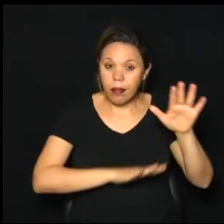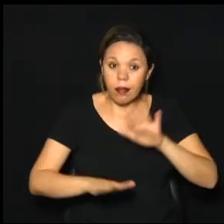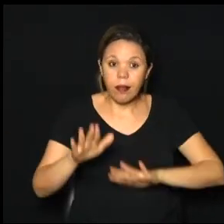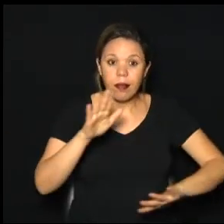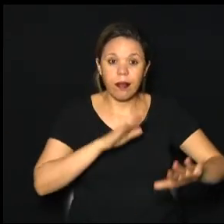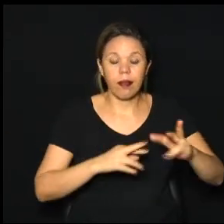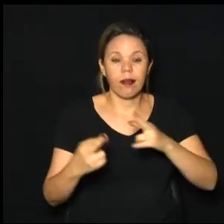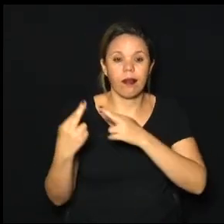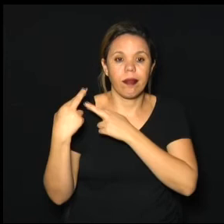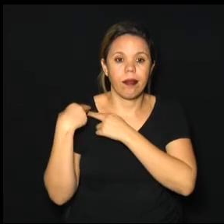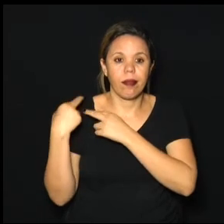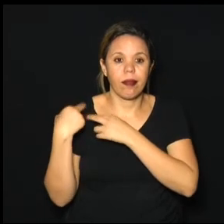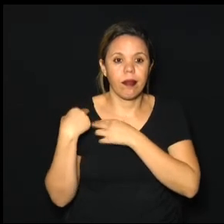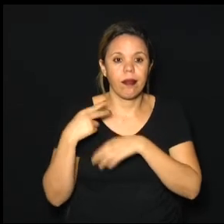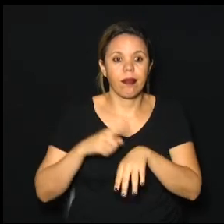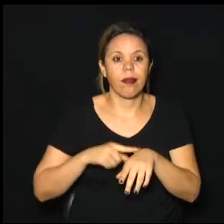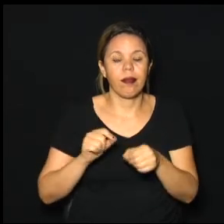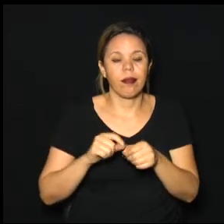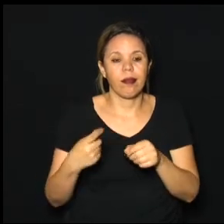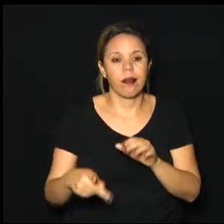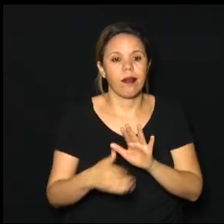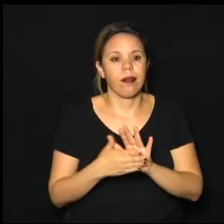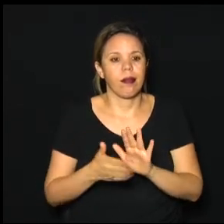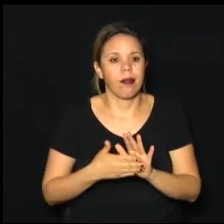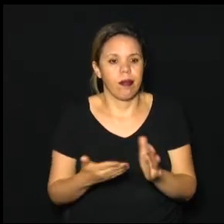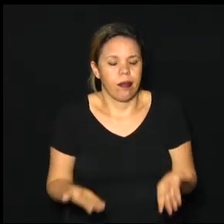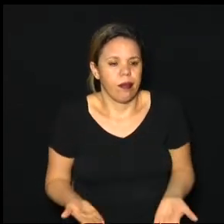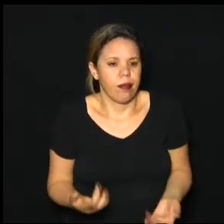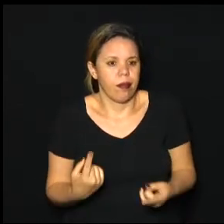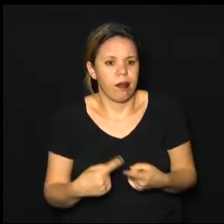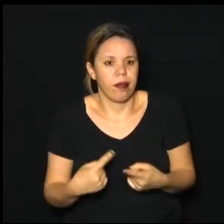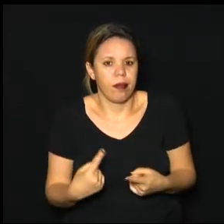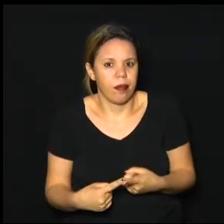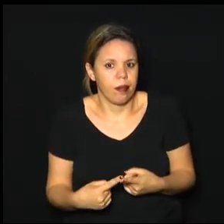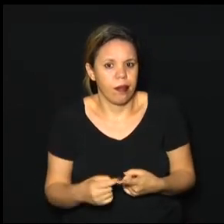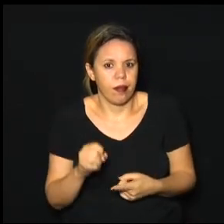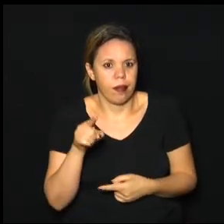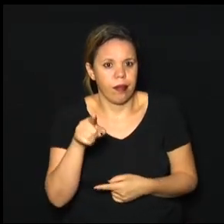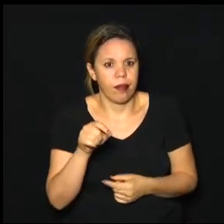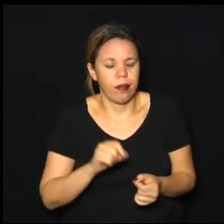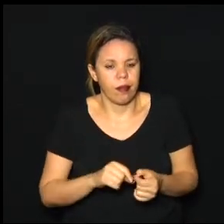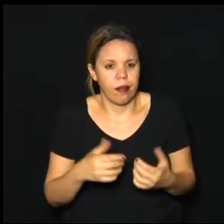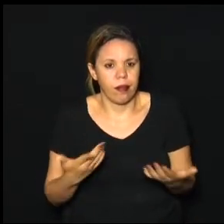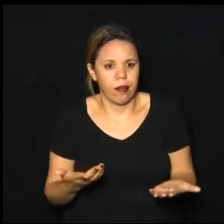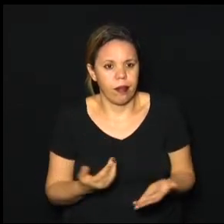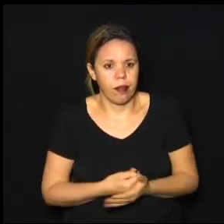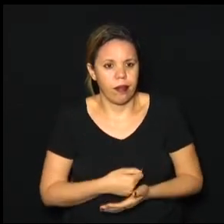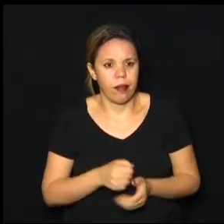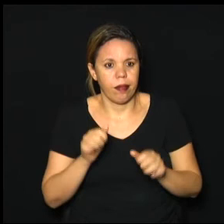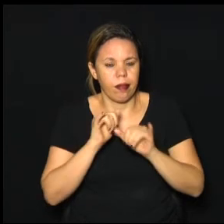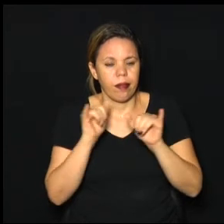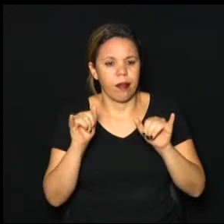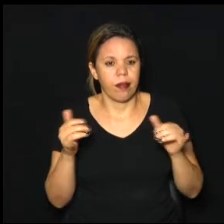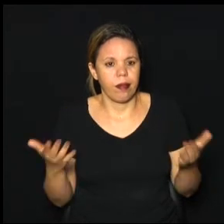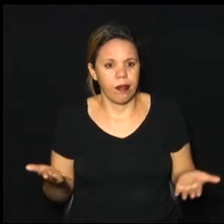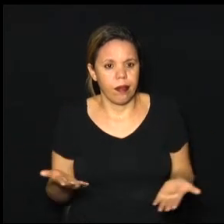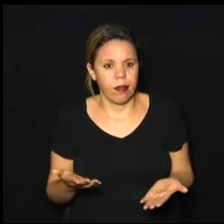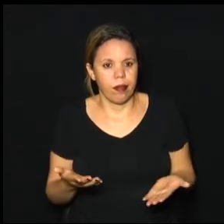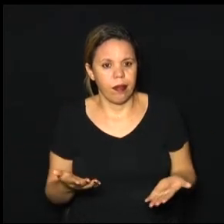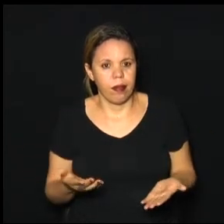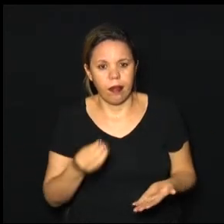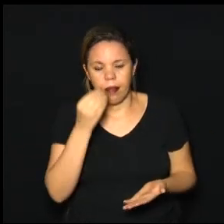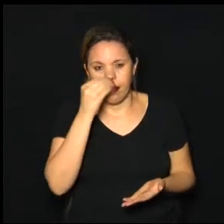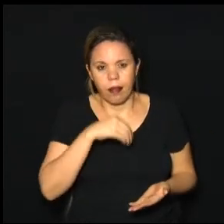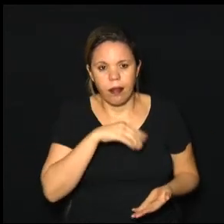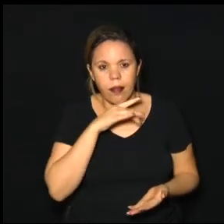muita responsabilidade na hora de fazer a sua propaganda. Por quê? Porque se você fizer propaganda